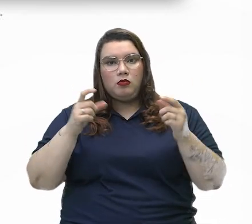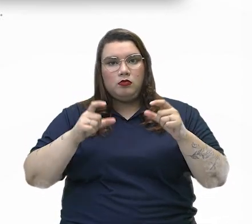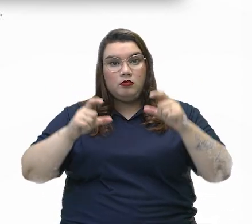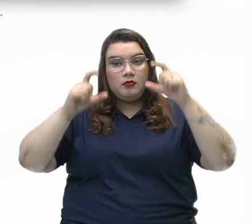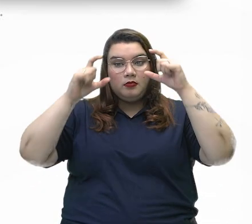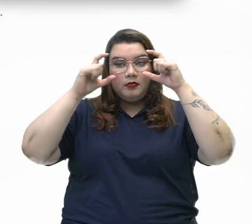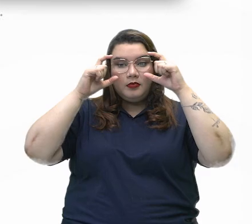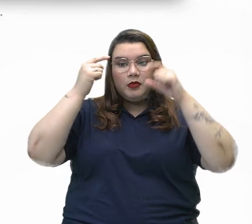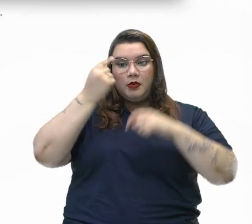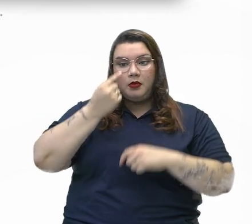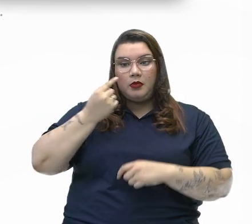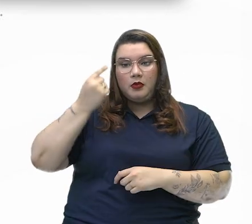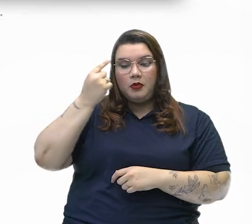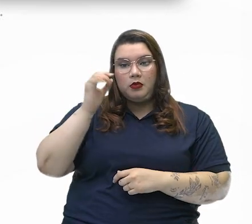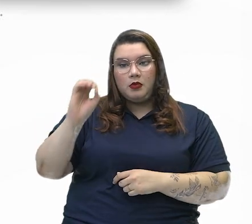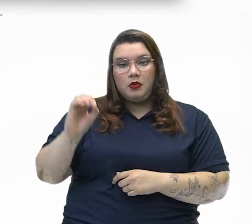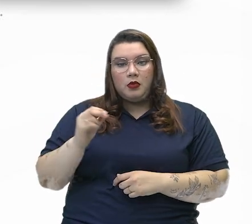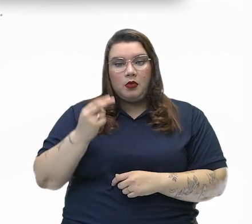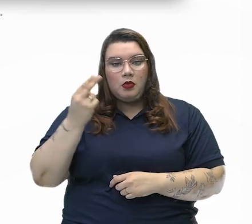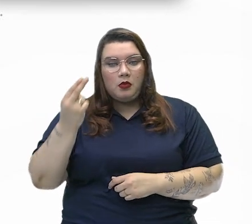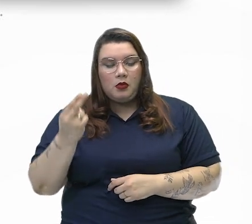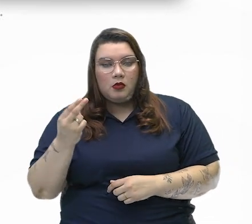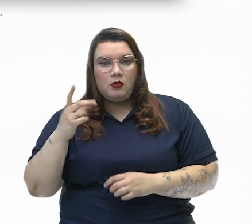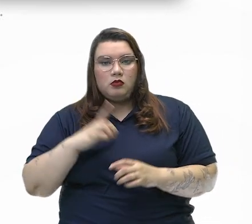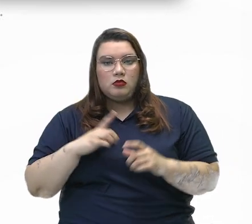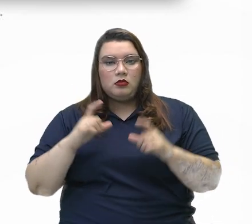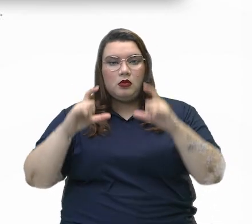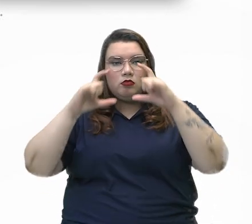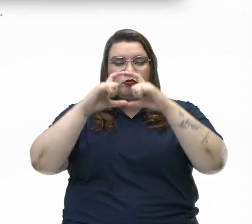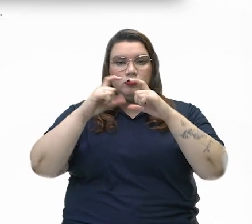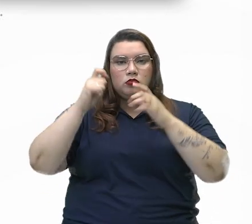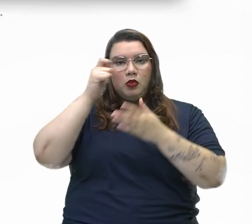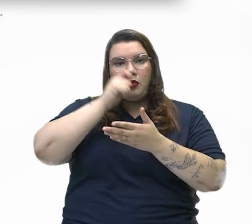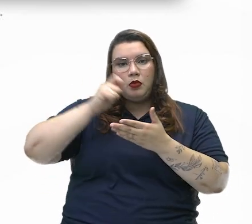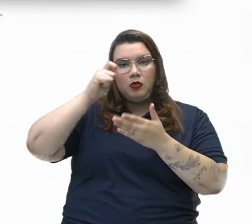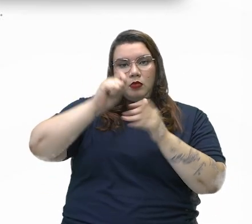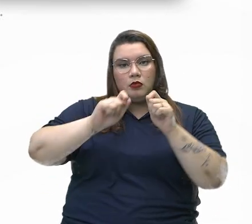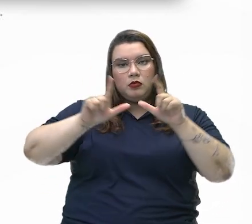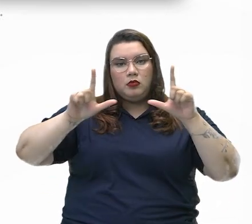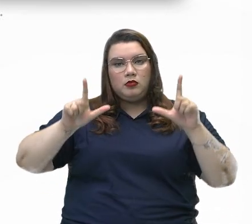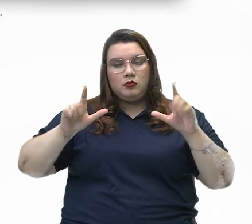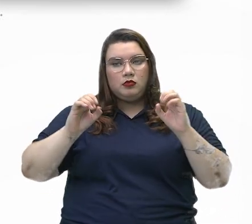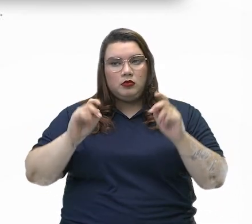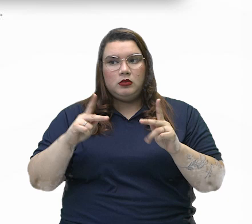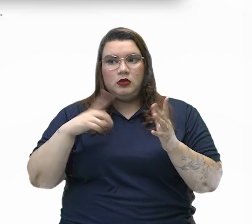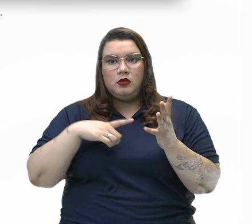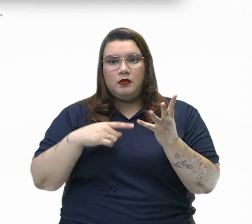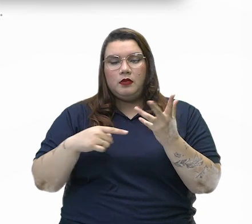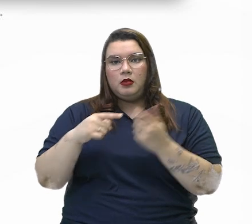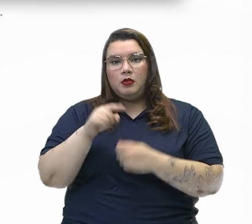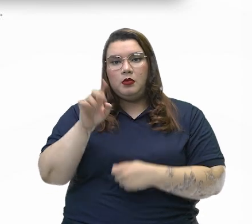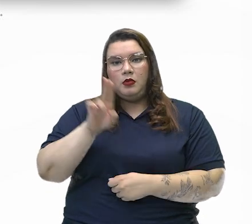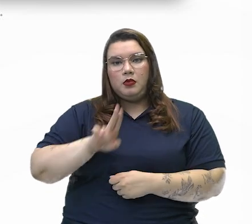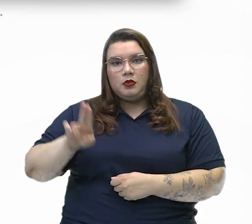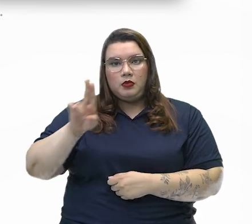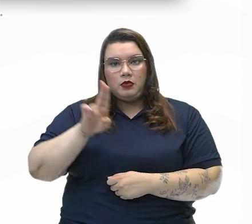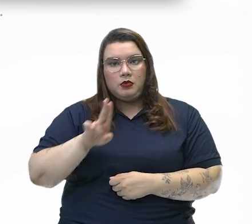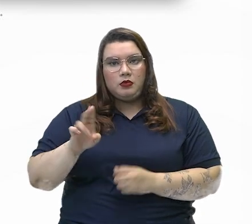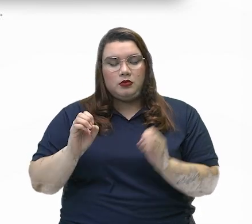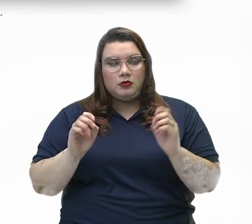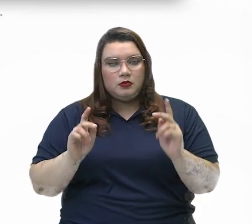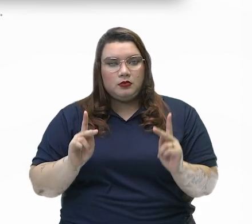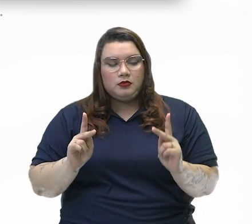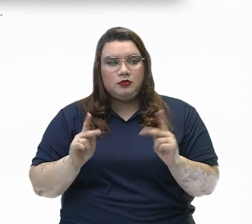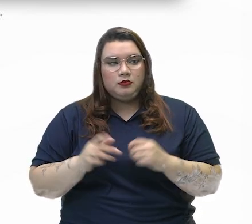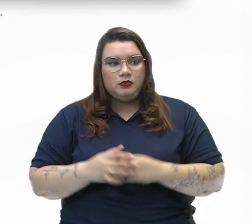em lentes de óculos ou lupas. Então, a gente falou aí das várias aplicações que nós temos aí para o uso